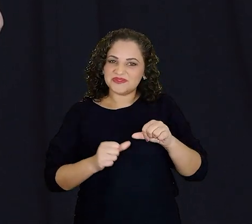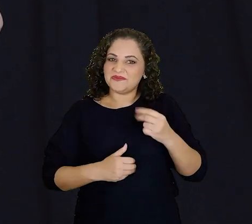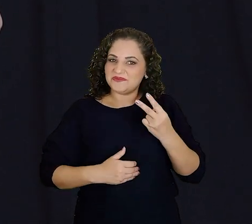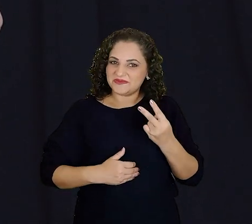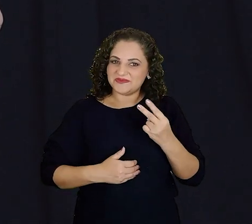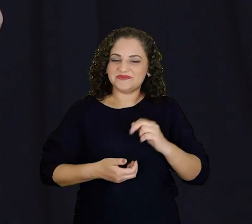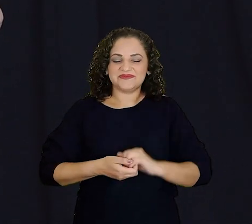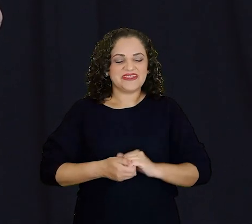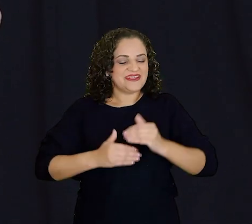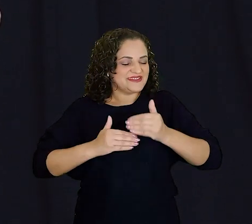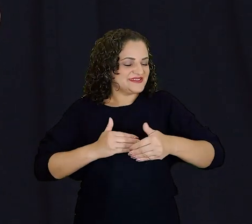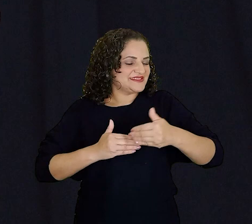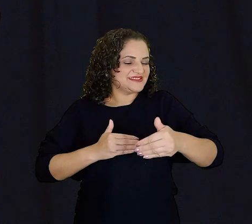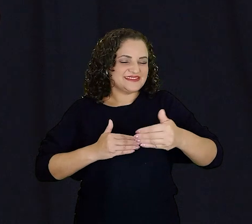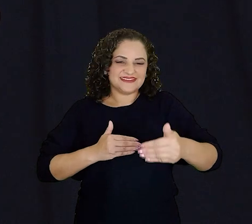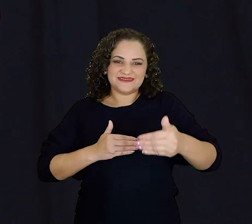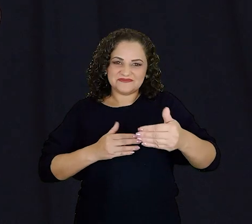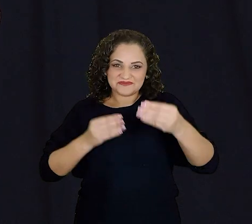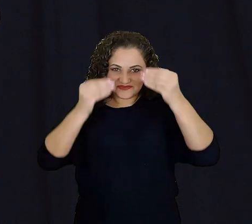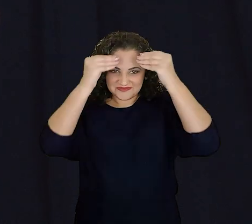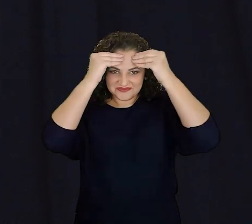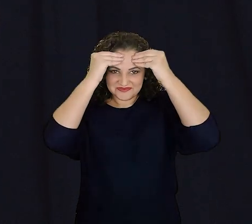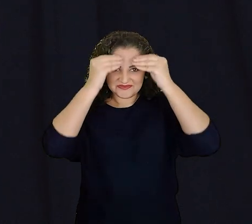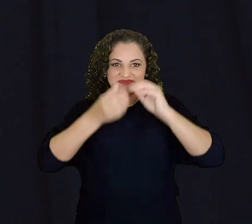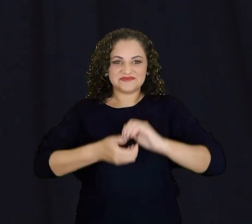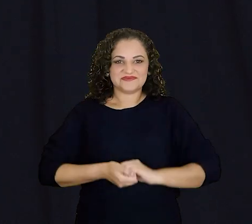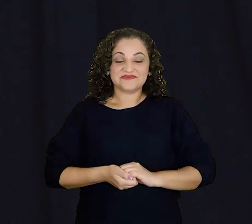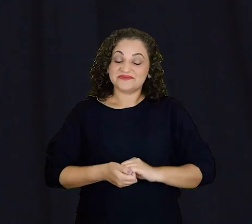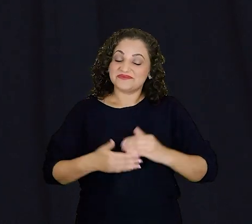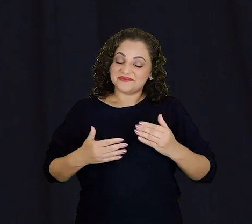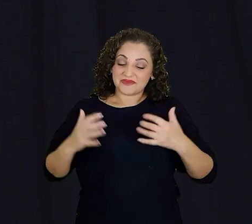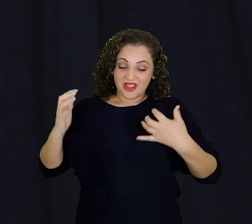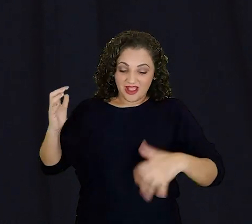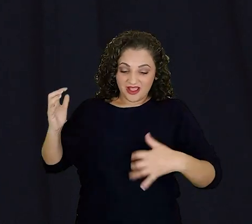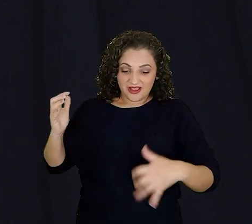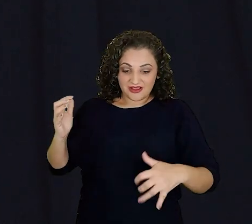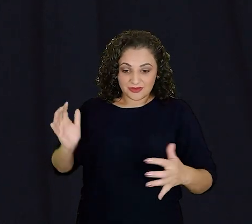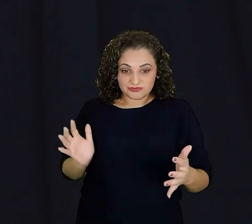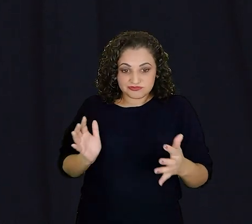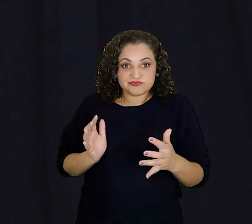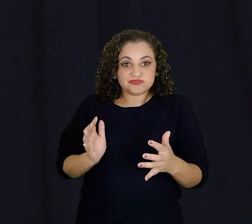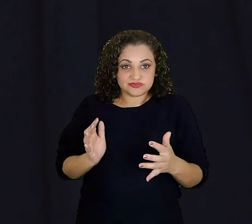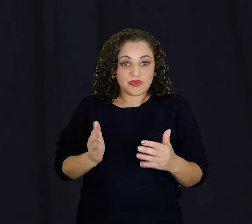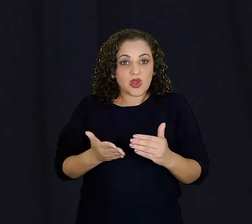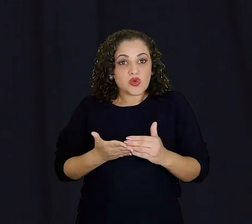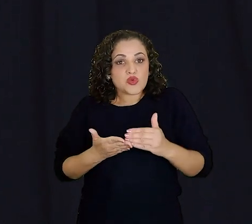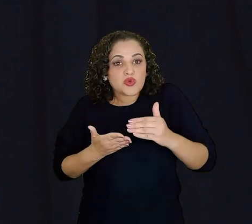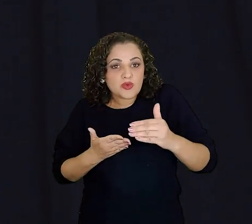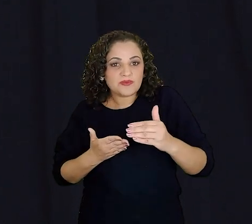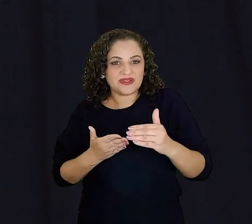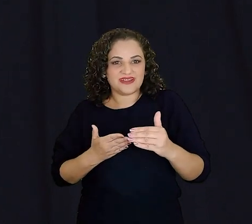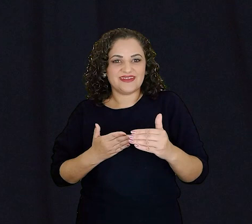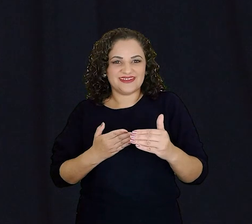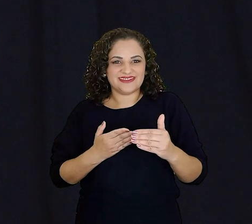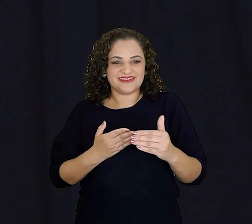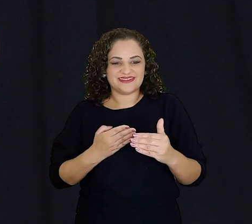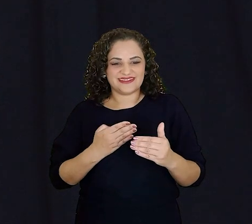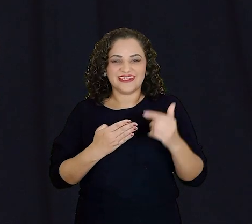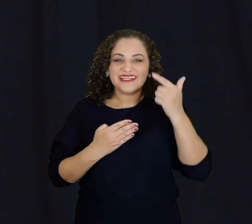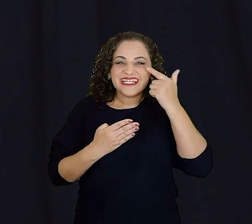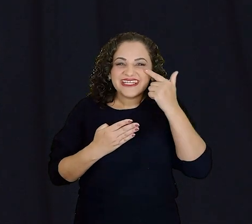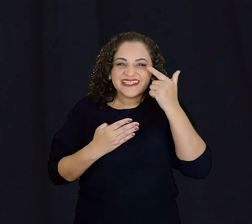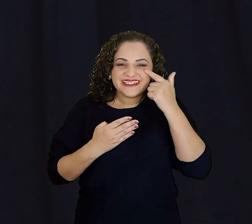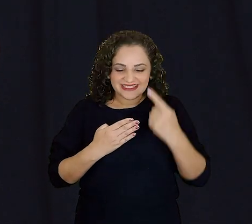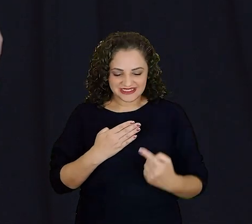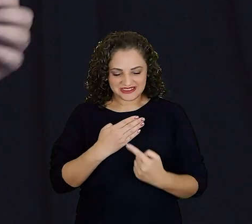Casa 7, casa 2 e assim por diante. Então, esse ukulele grandão vai começar a